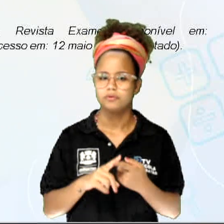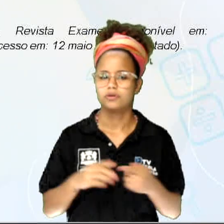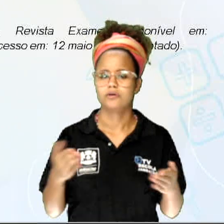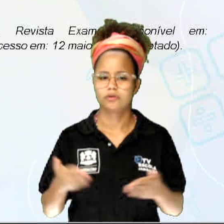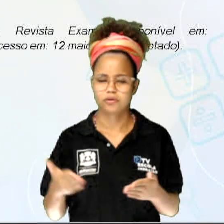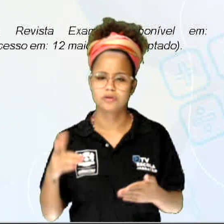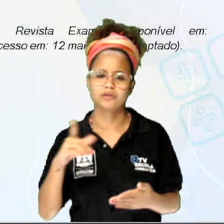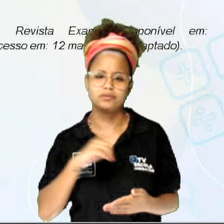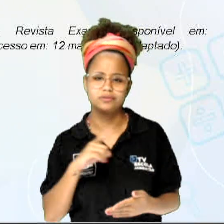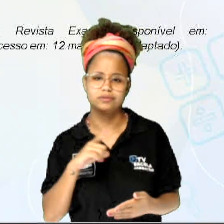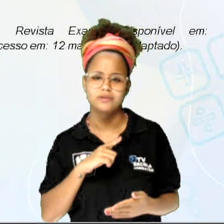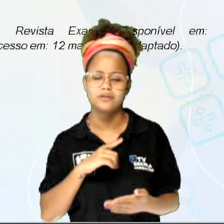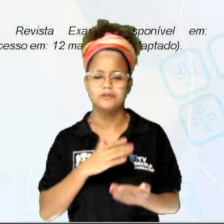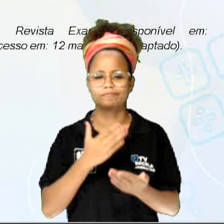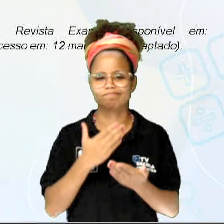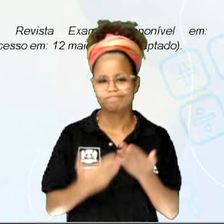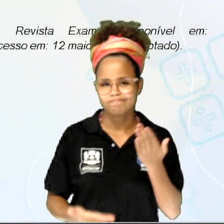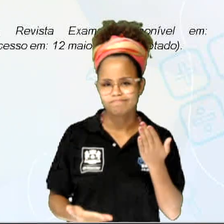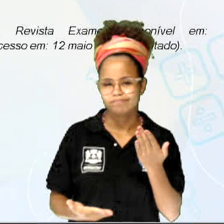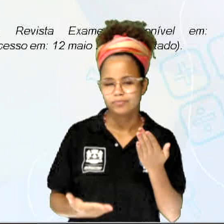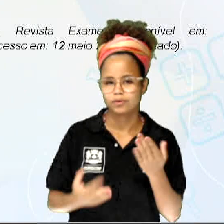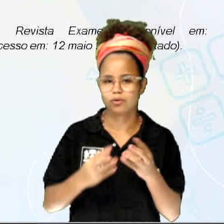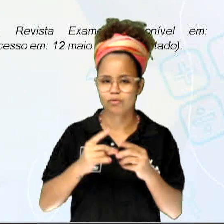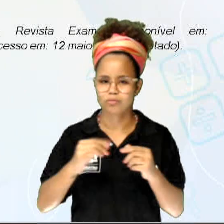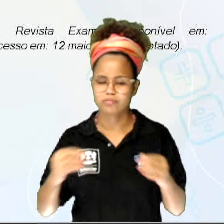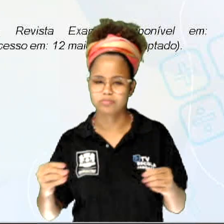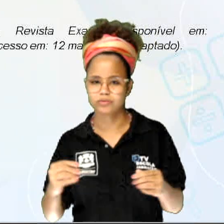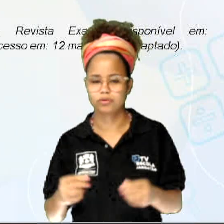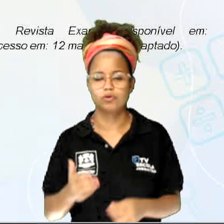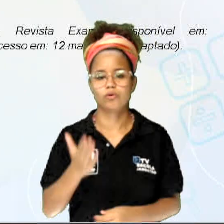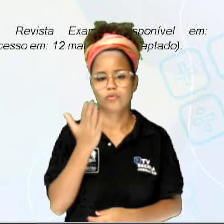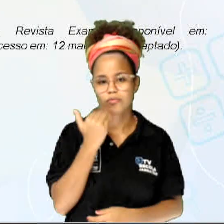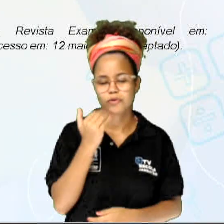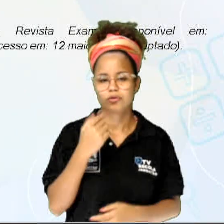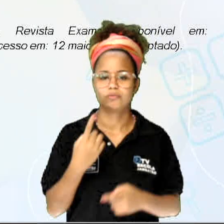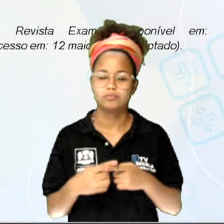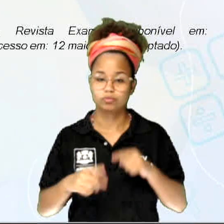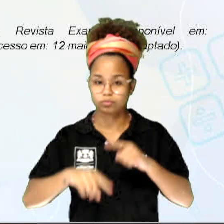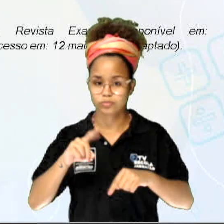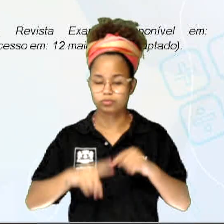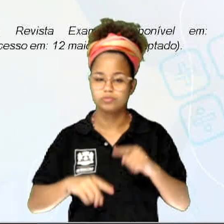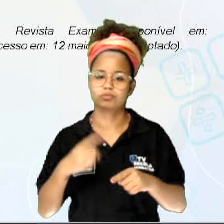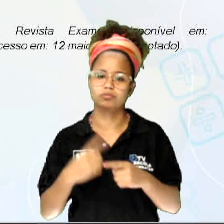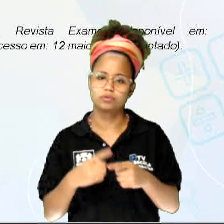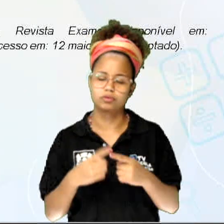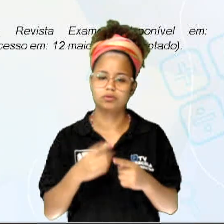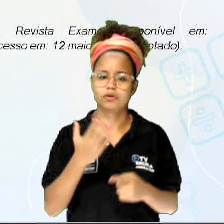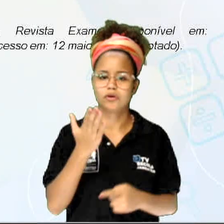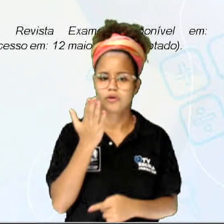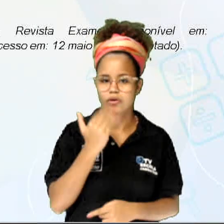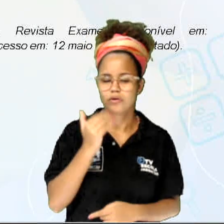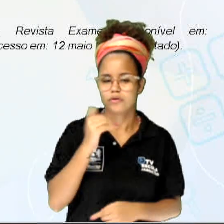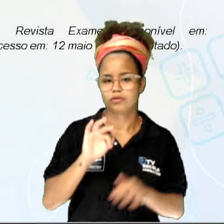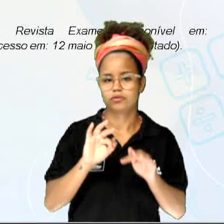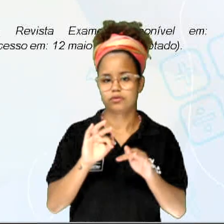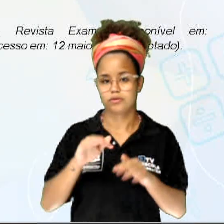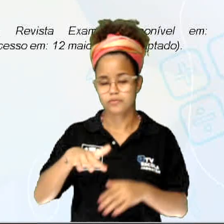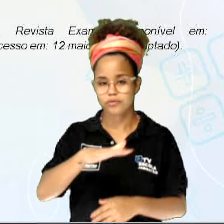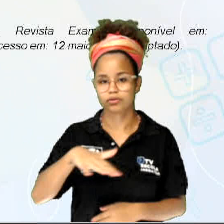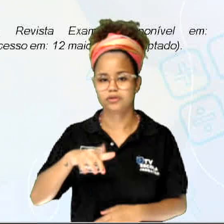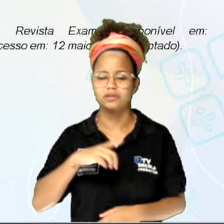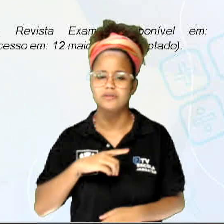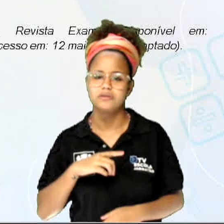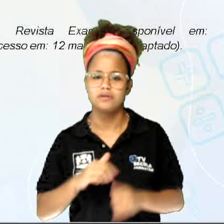uma deterioração na qualidade dos produtos que a população está consumindo, que a dieta consiste em arroz,